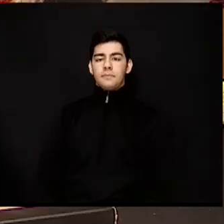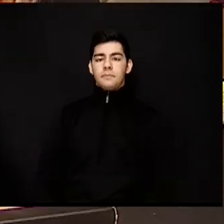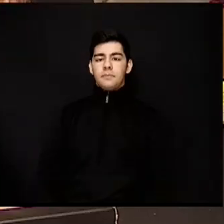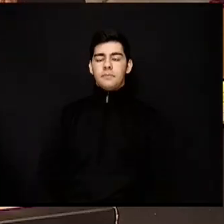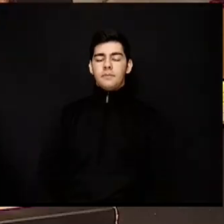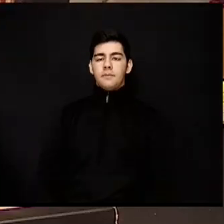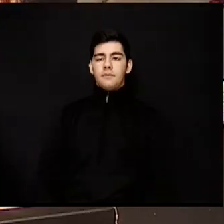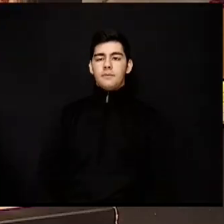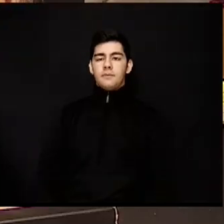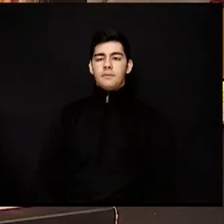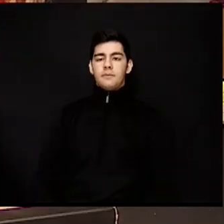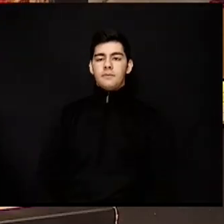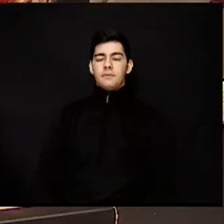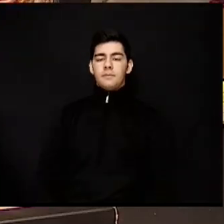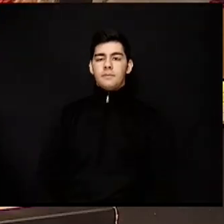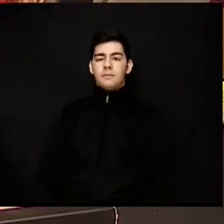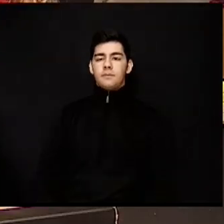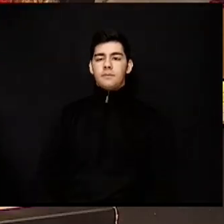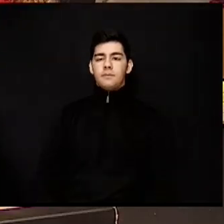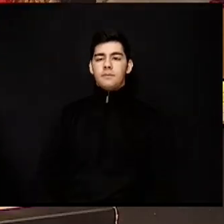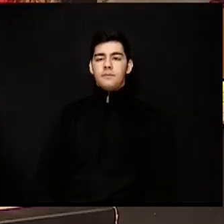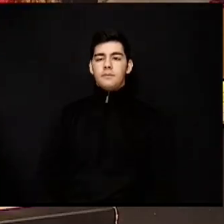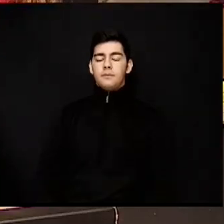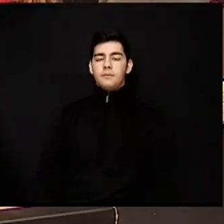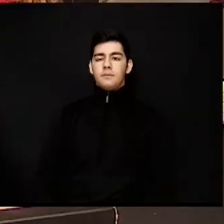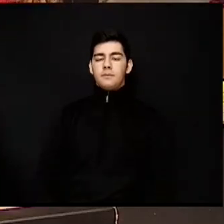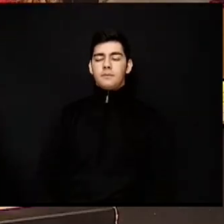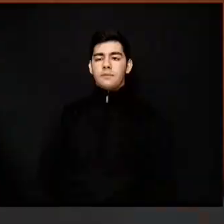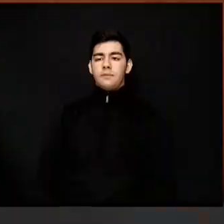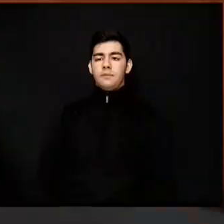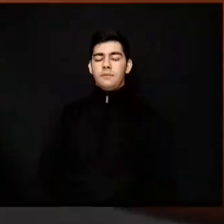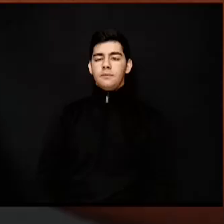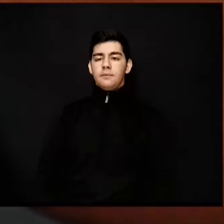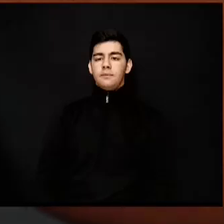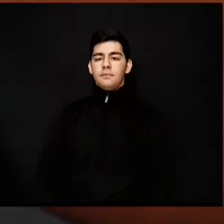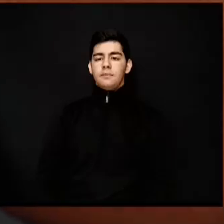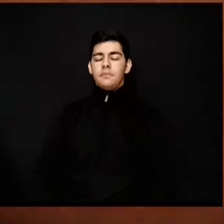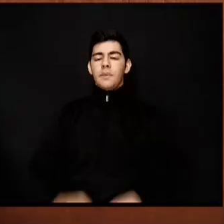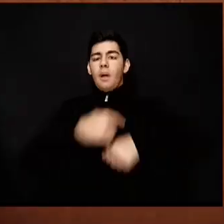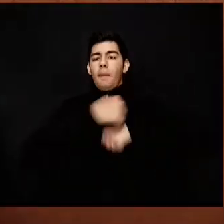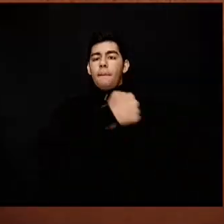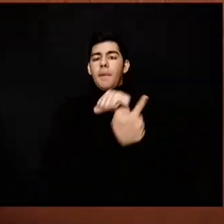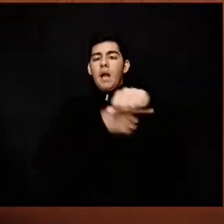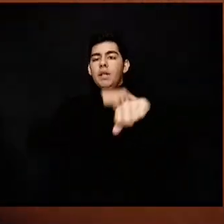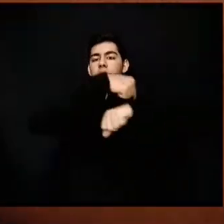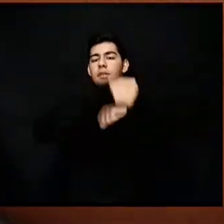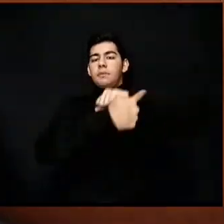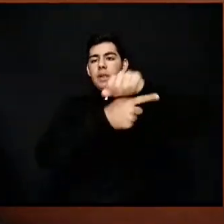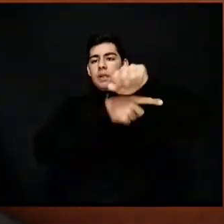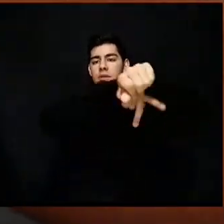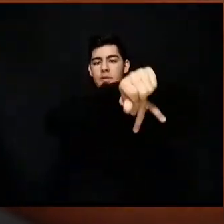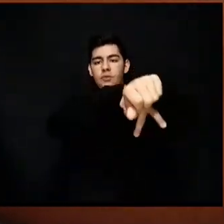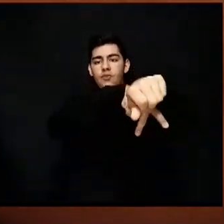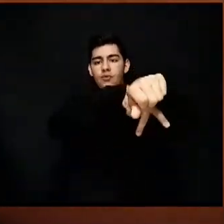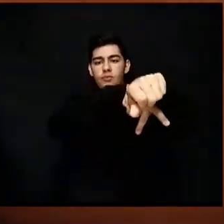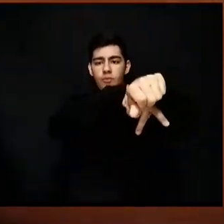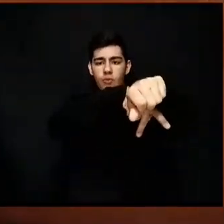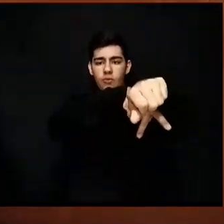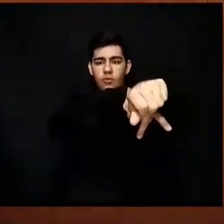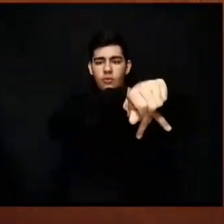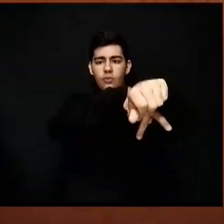pingentinhos que a gente colocou, tudo, pra ele ficar bonitinho, penduradinho.